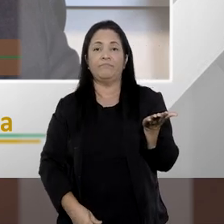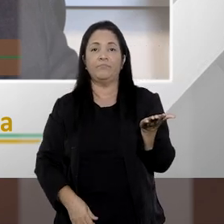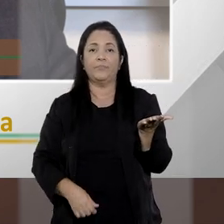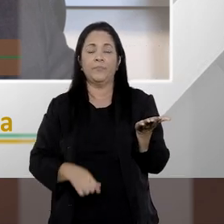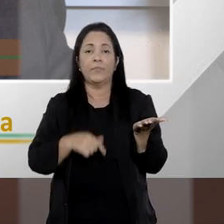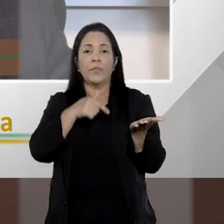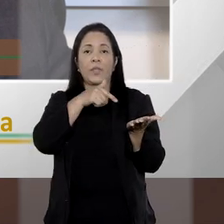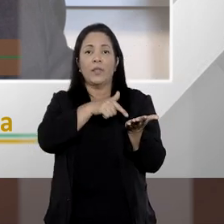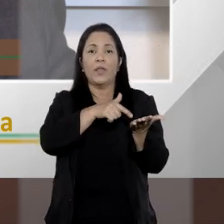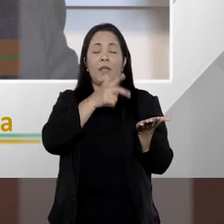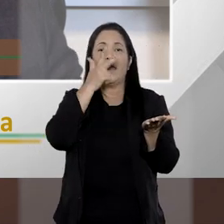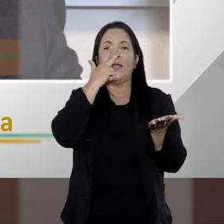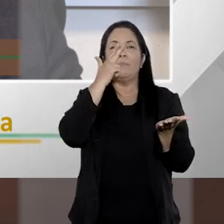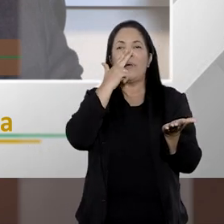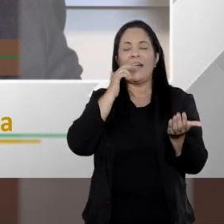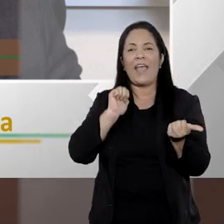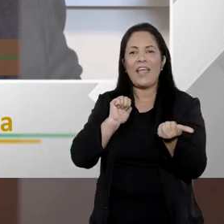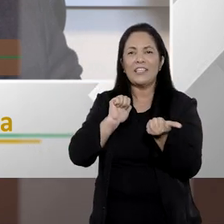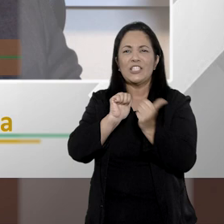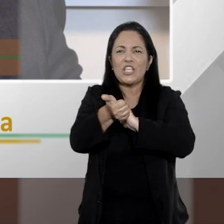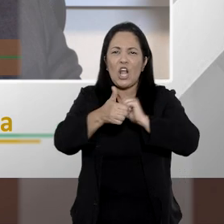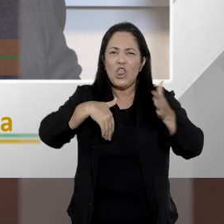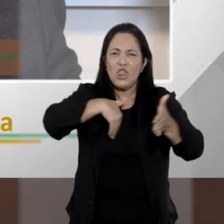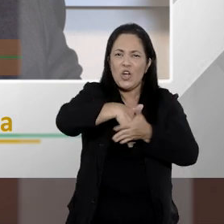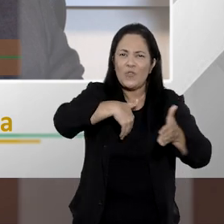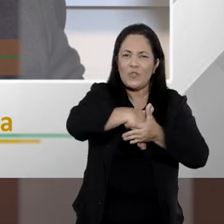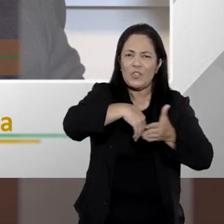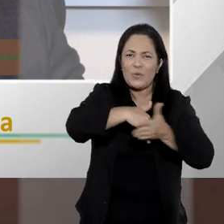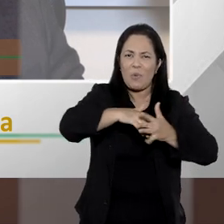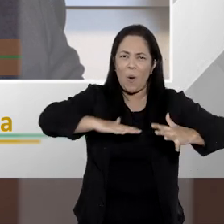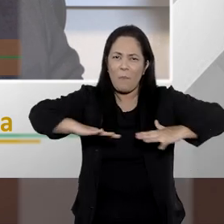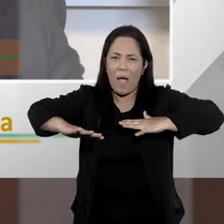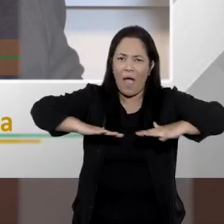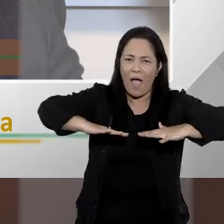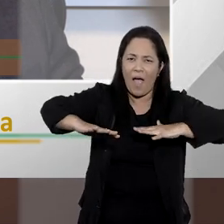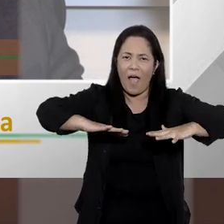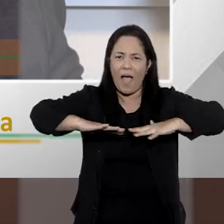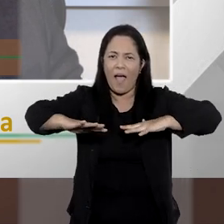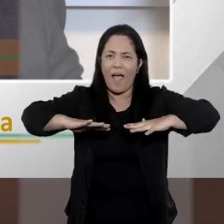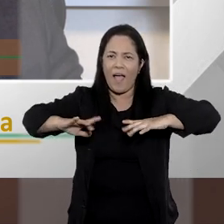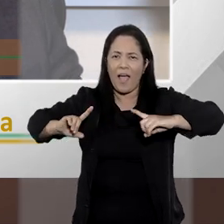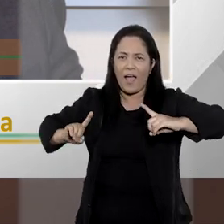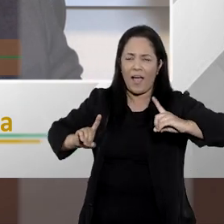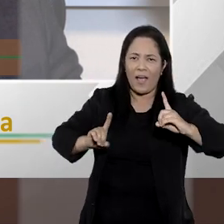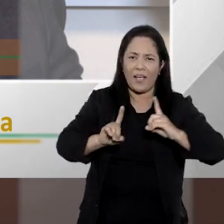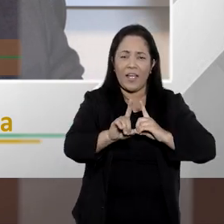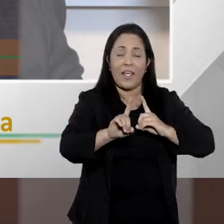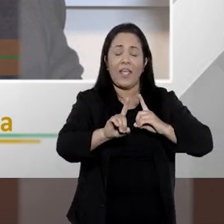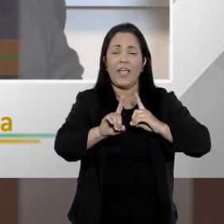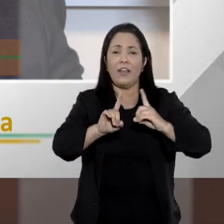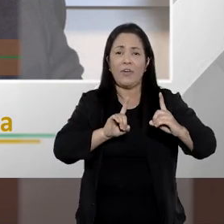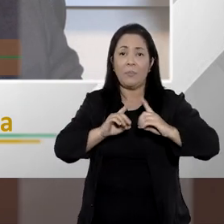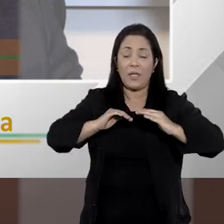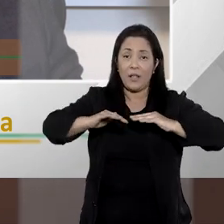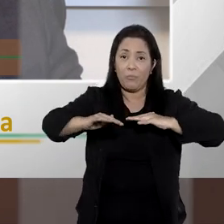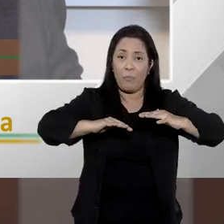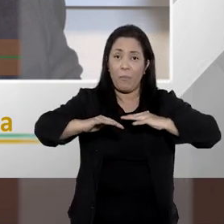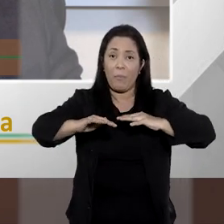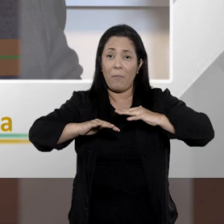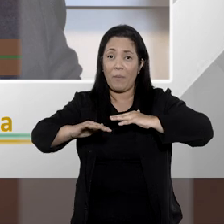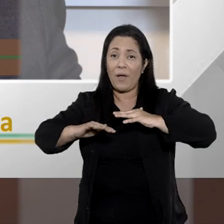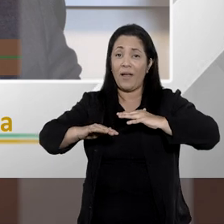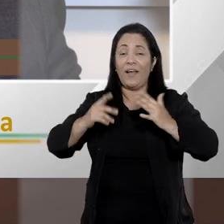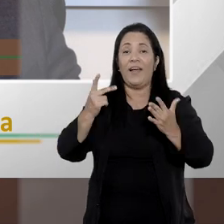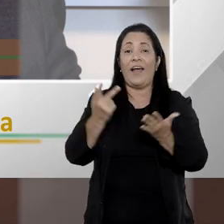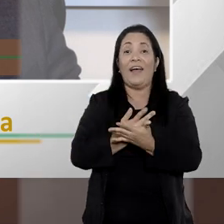ele é como um zagueiro grosso de um time de futebol. Ele chega atrasado e, quando chega, chega cometendo